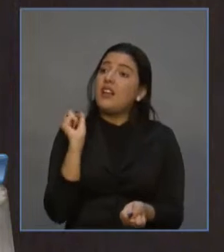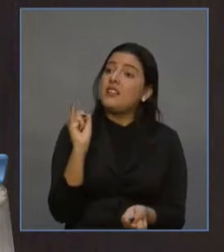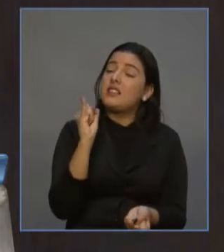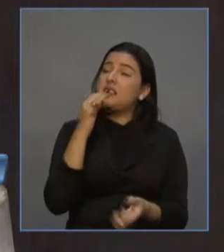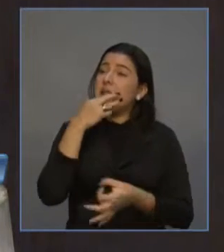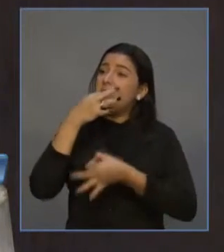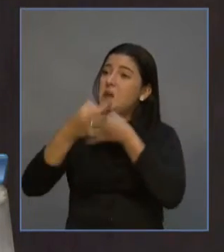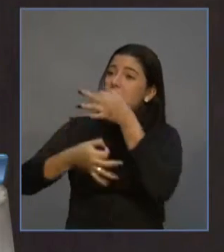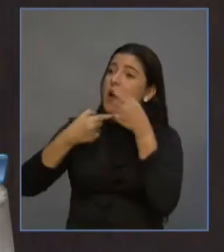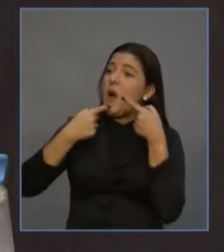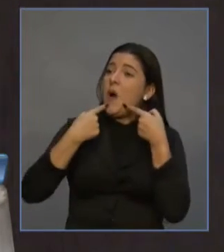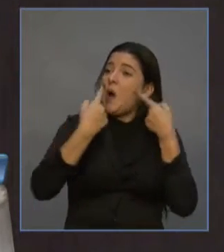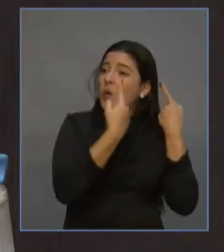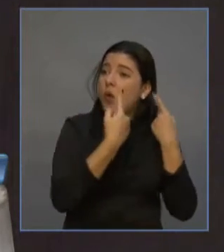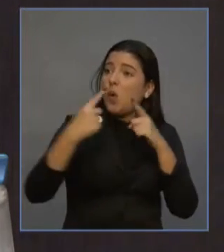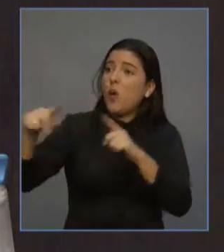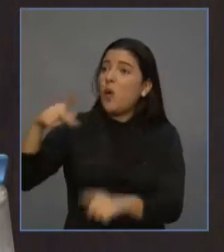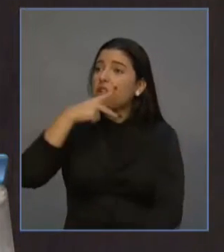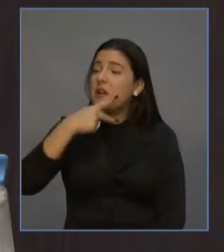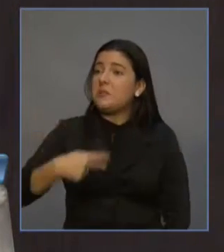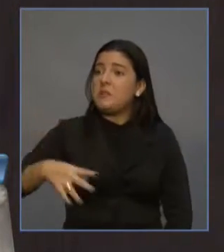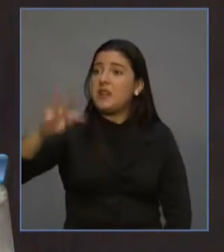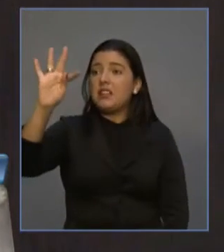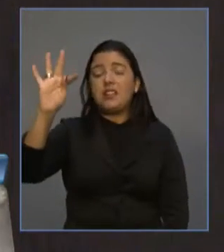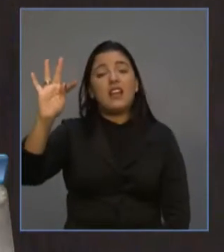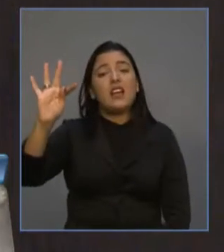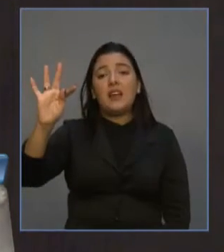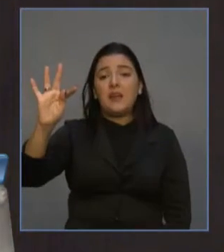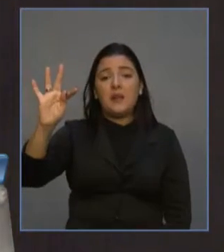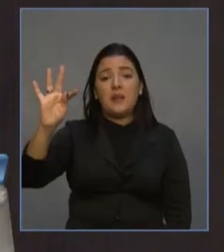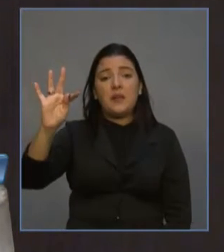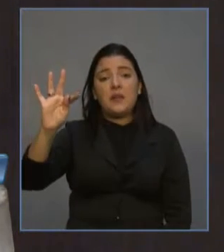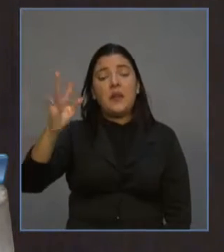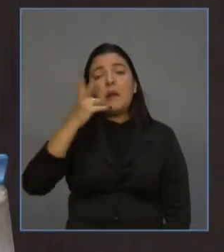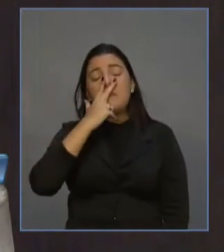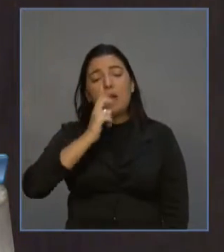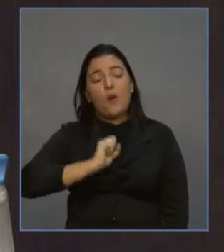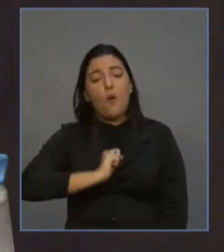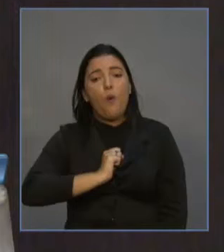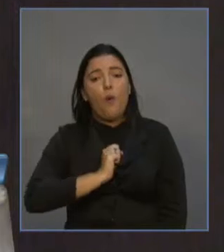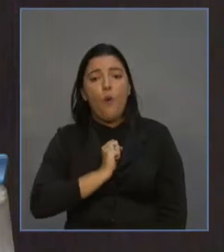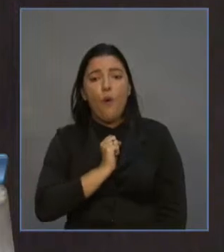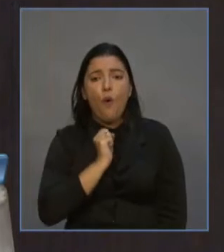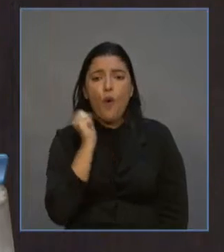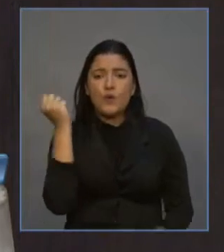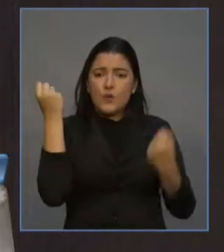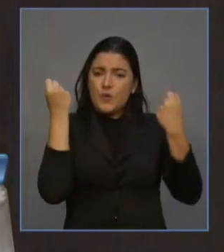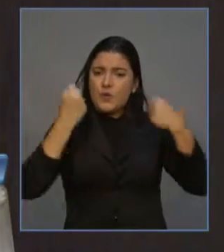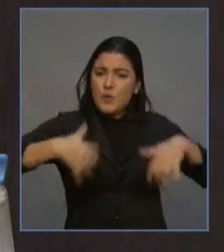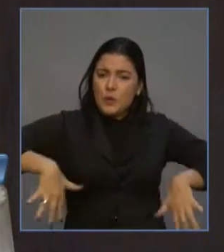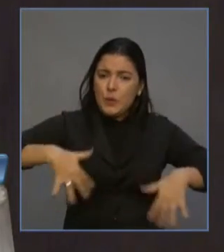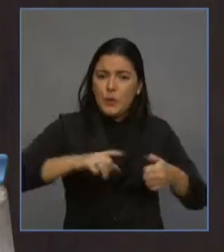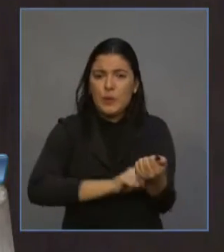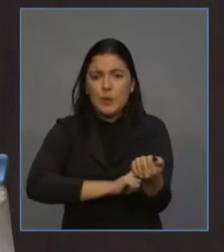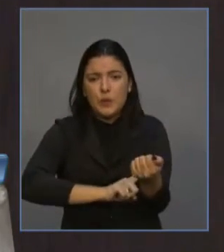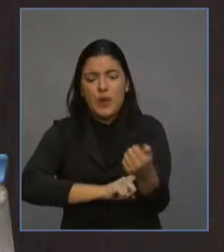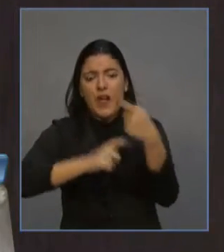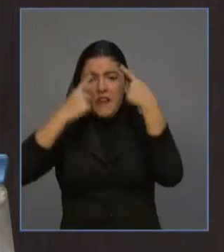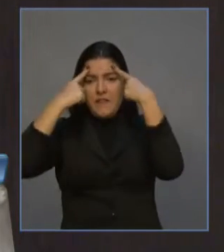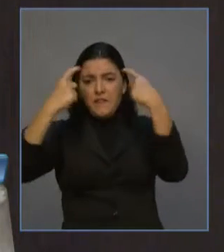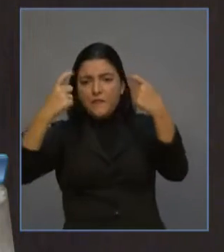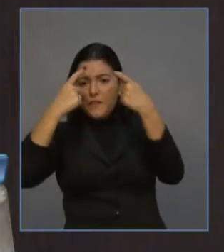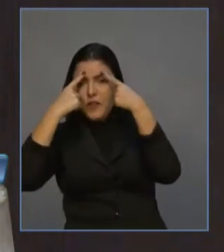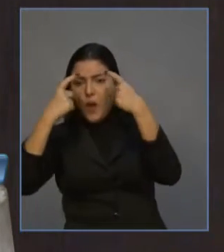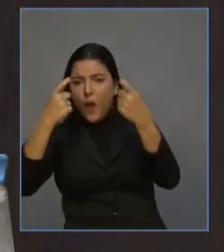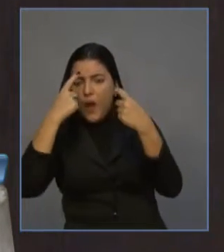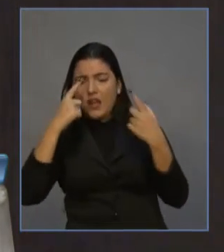crítica resvale, seja capturada pelo ódio, pelo desespero, pela violência política,